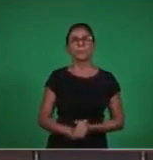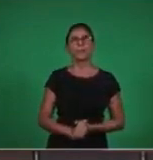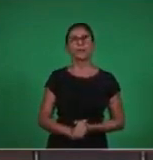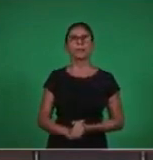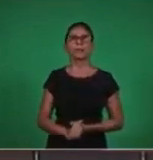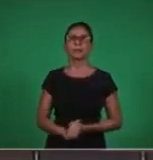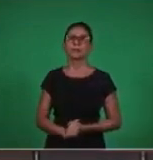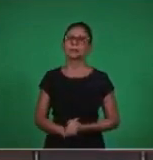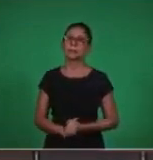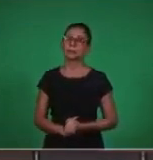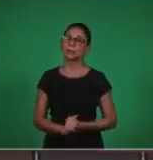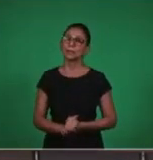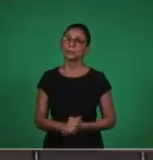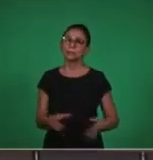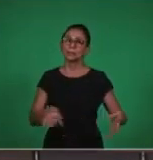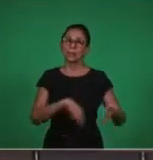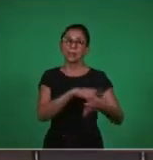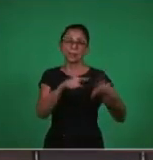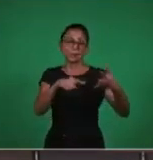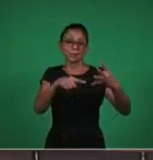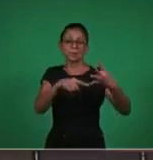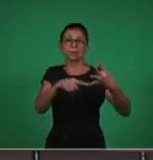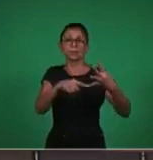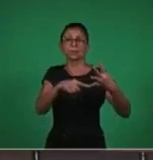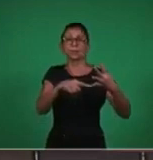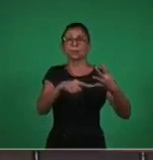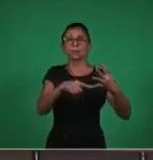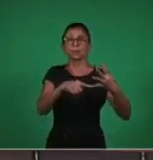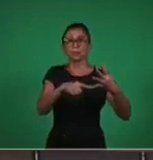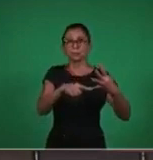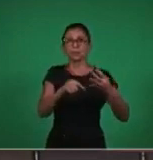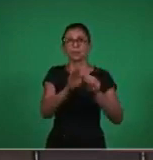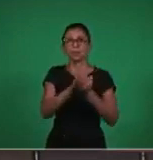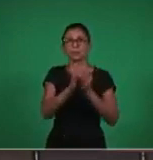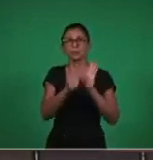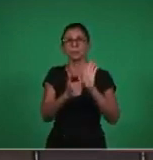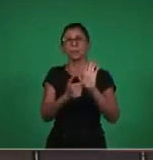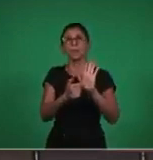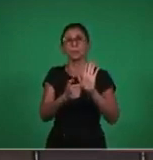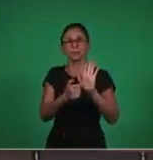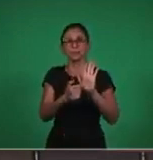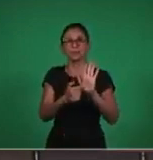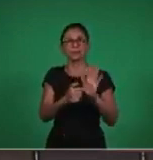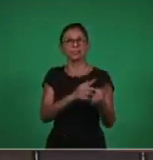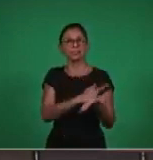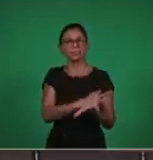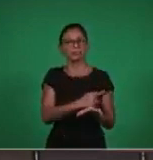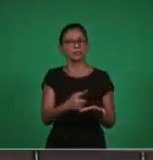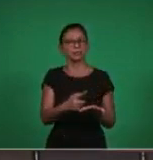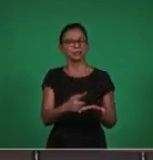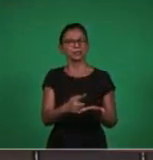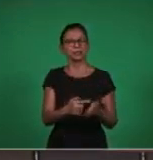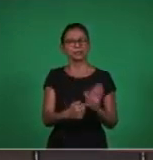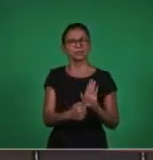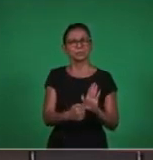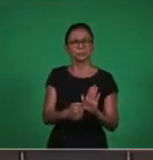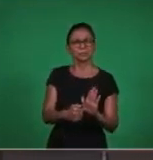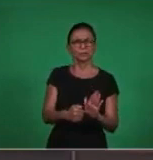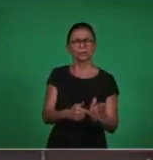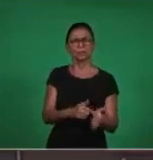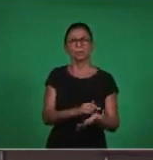Essa medida de tempo, ela já está lá na Bíblia, lá no Gênesis, quando diz assim: